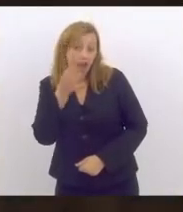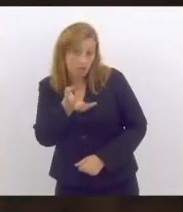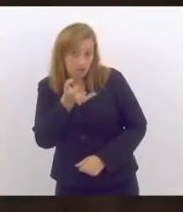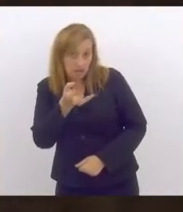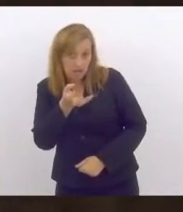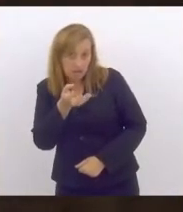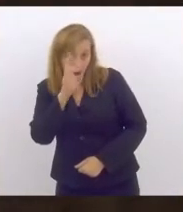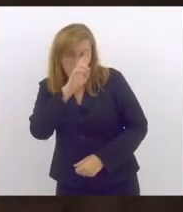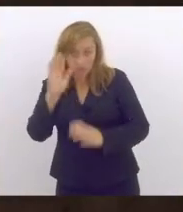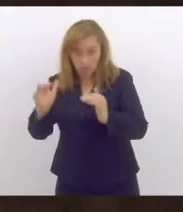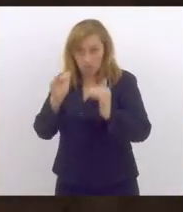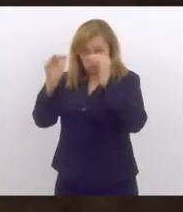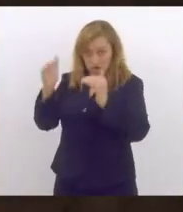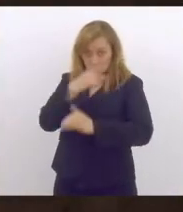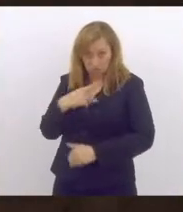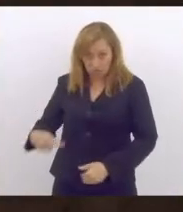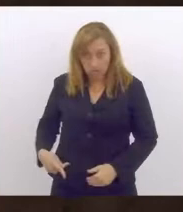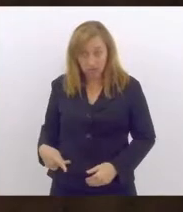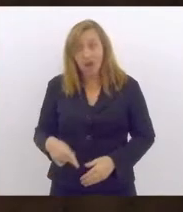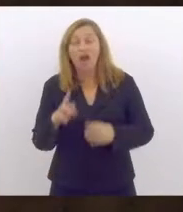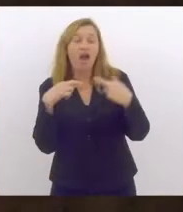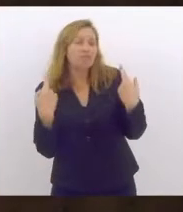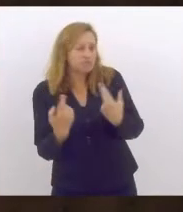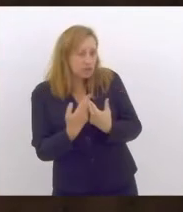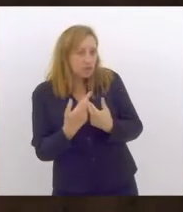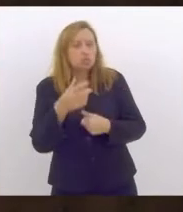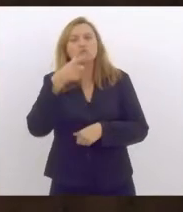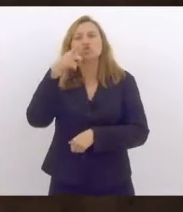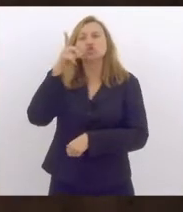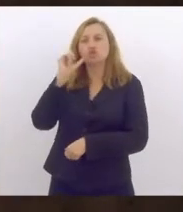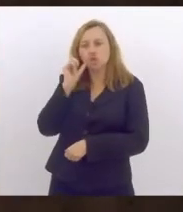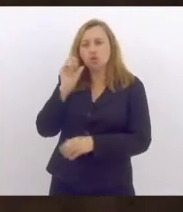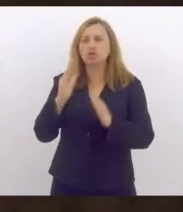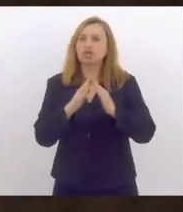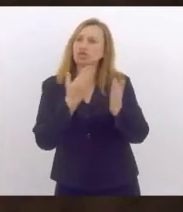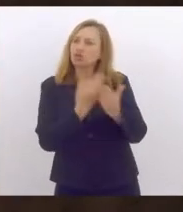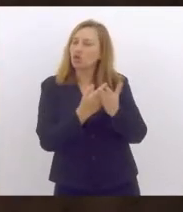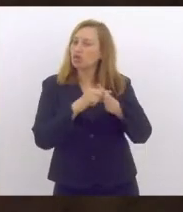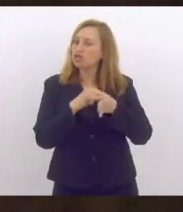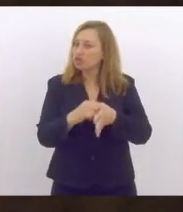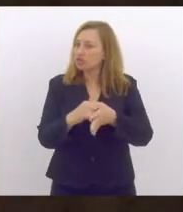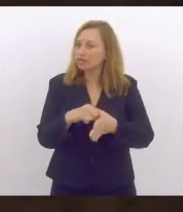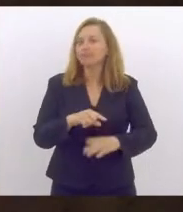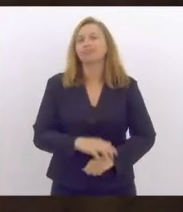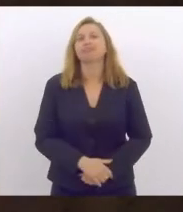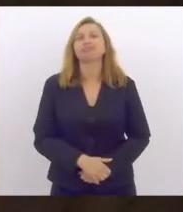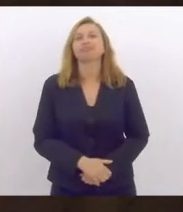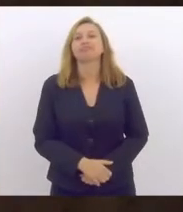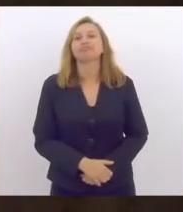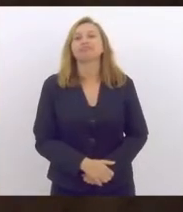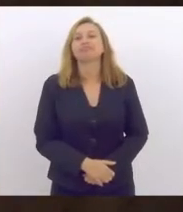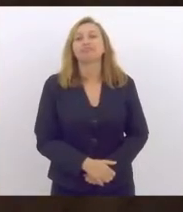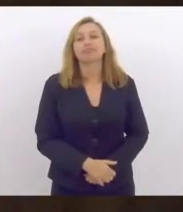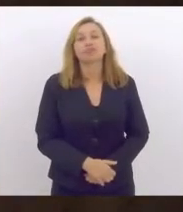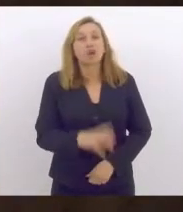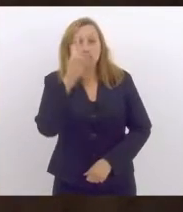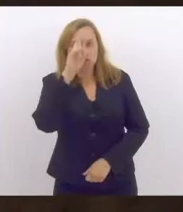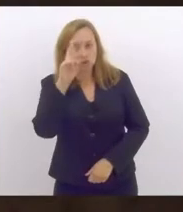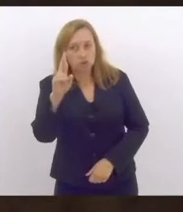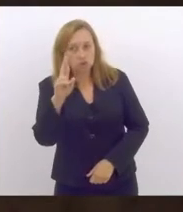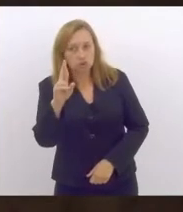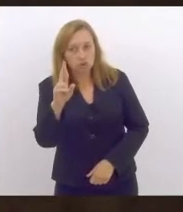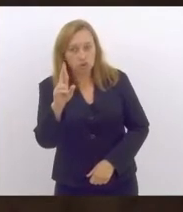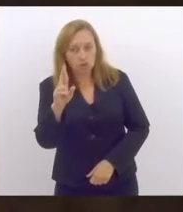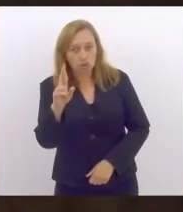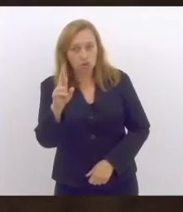Excelência a reunião de ontem do Colégio de Líderes. E o senhor não tem bola